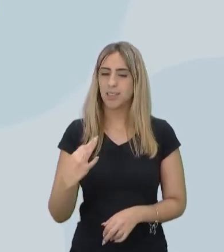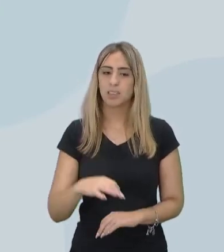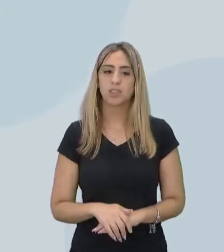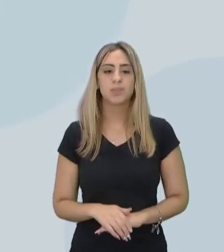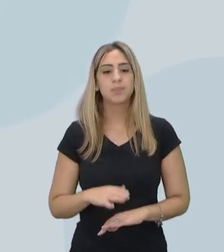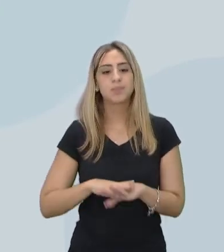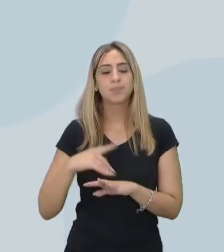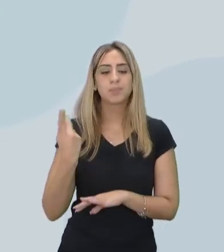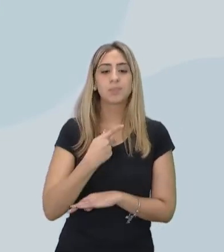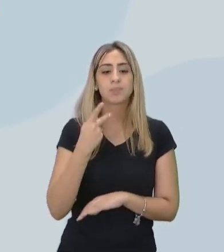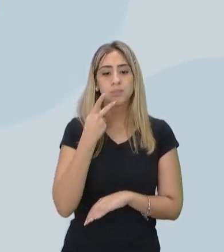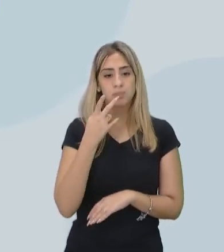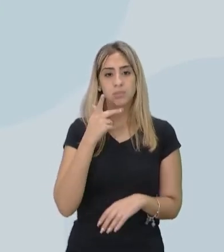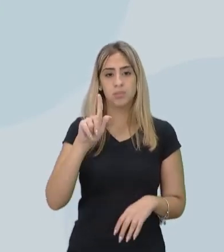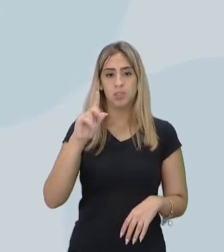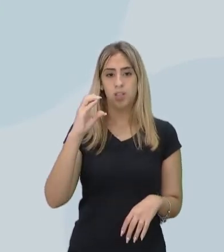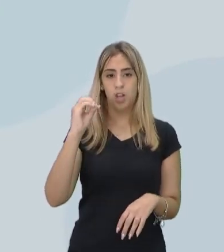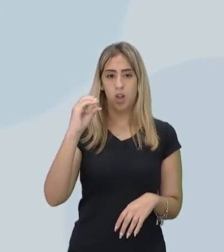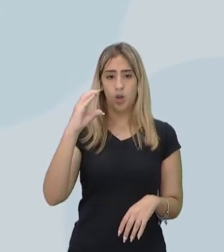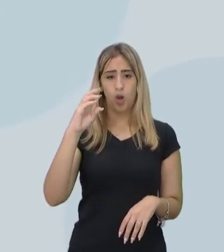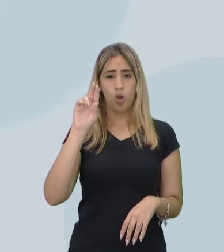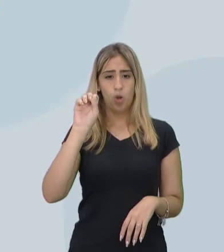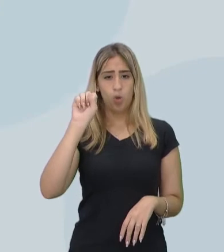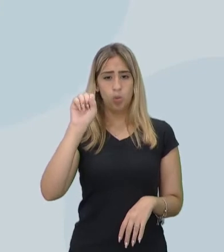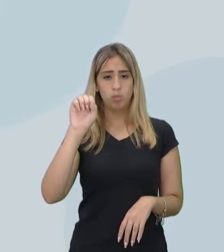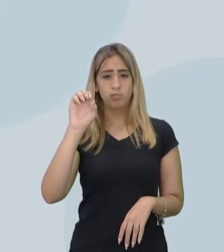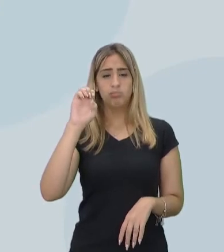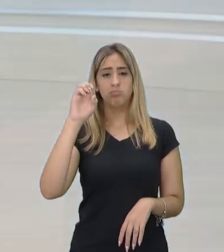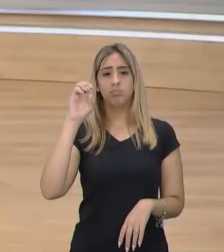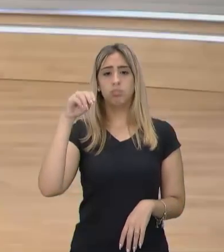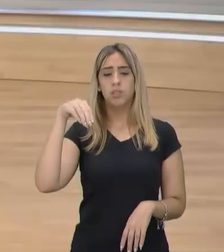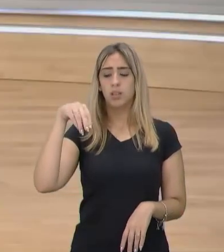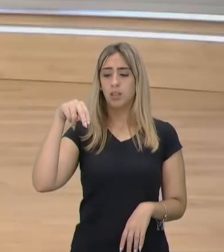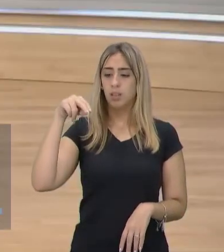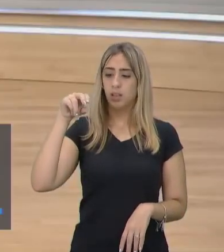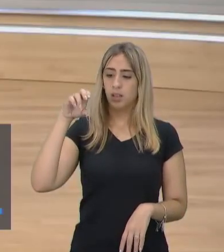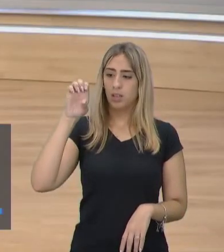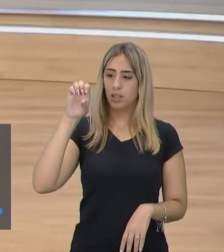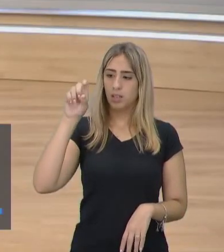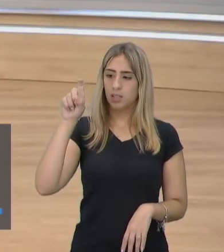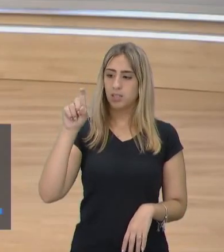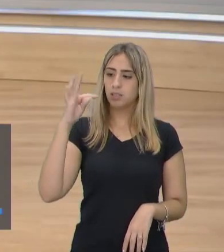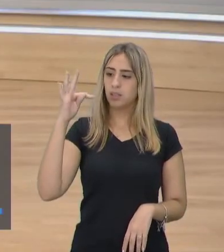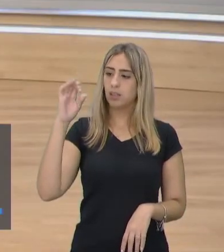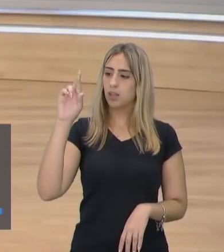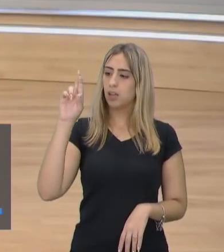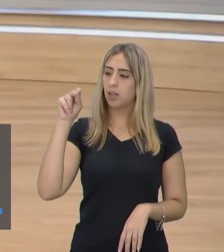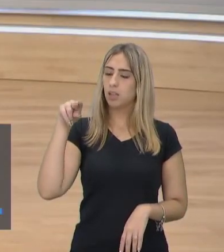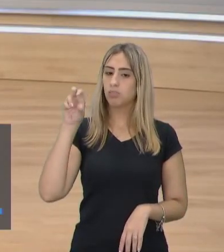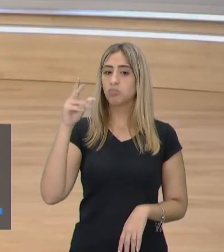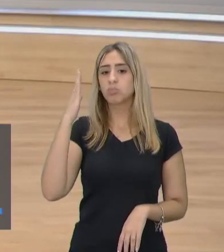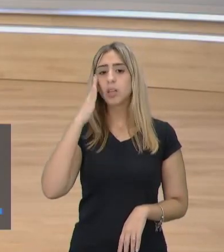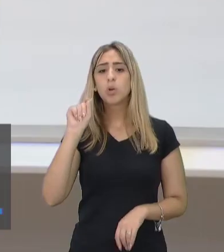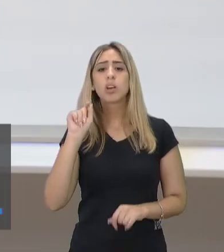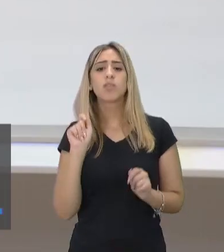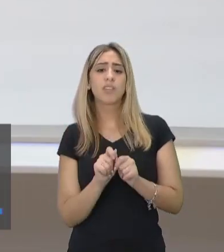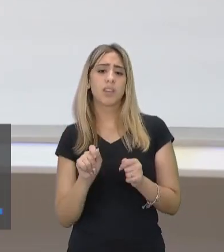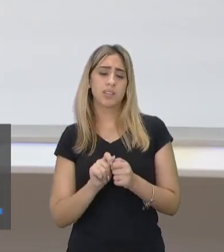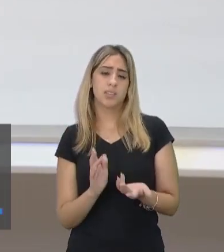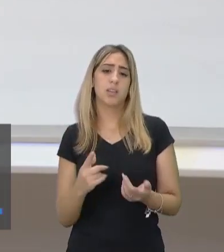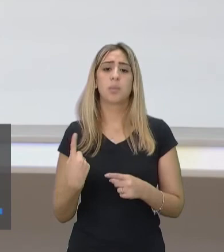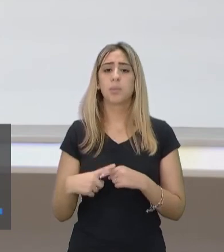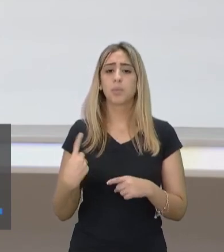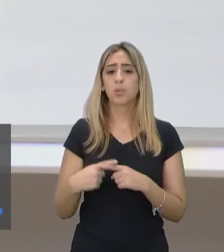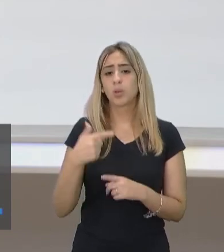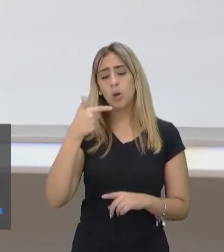quando a gente fala de locus interno, a gente não está dizendo que a gente tem que depender de tudo isso, mas a gente tem que saber o que a gente vai fazer com isso.